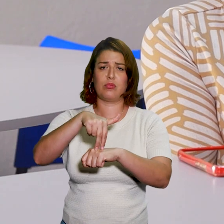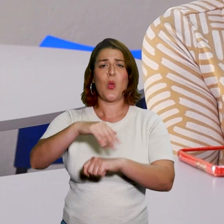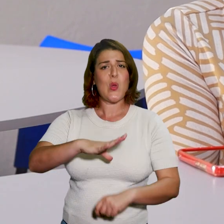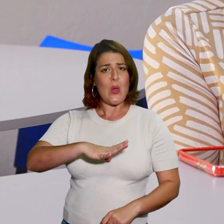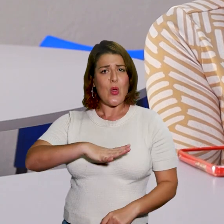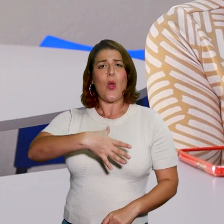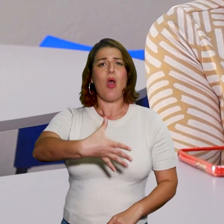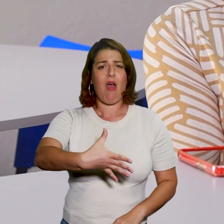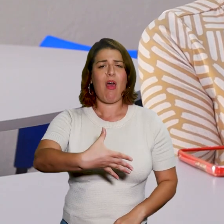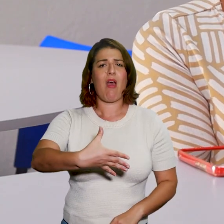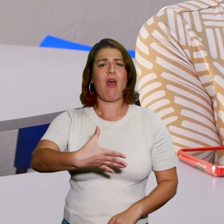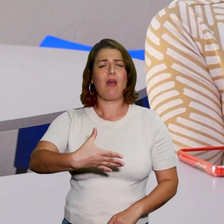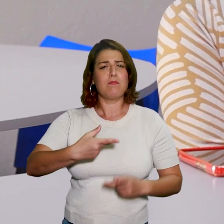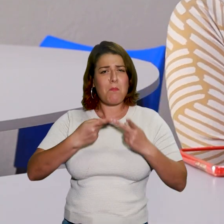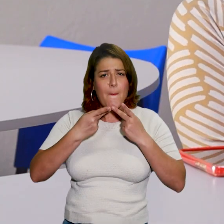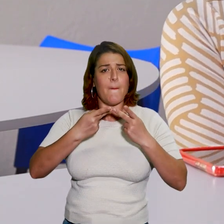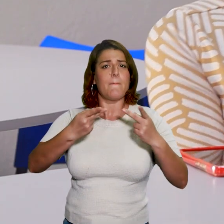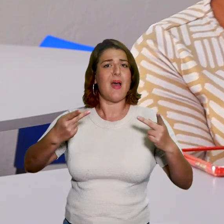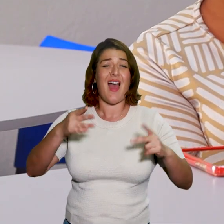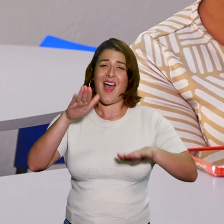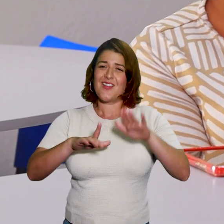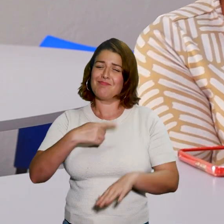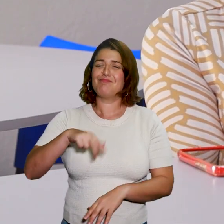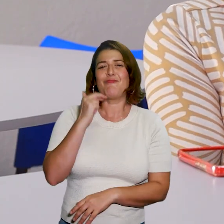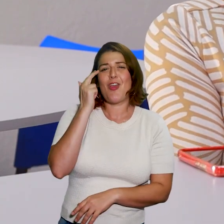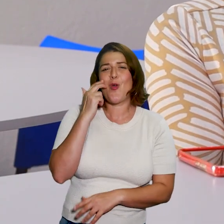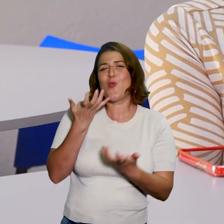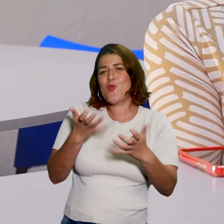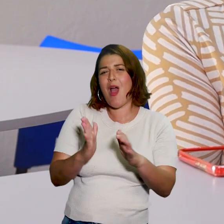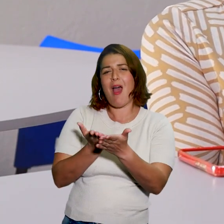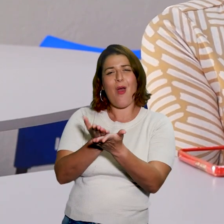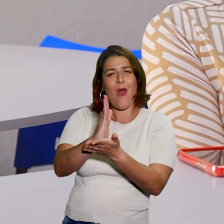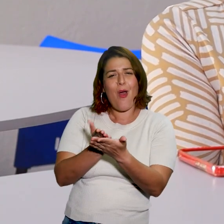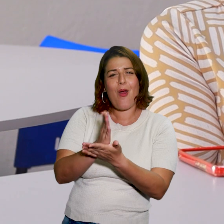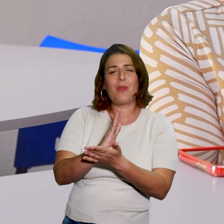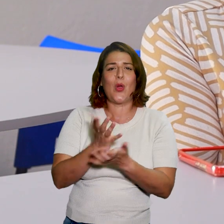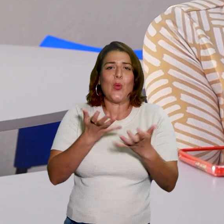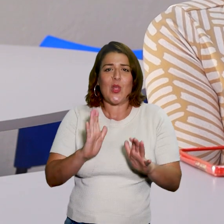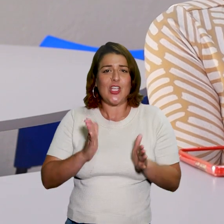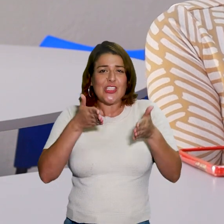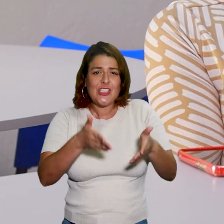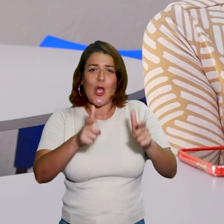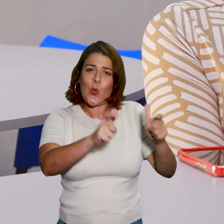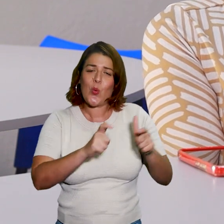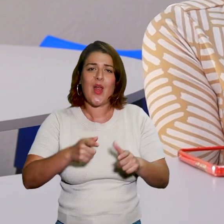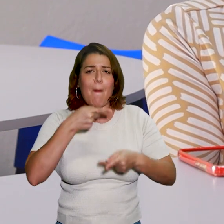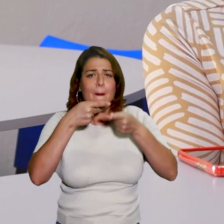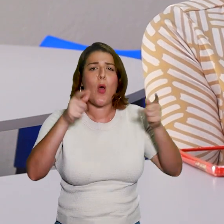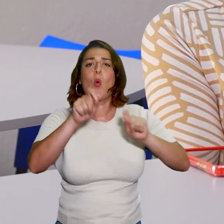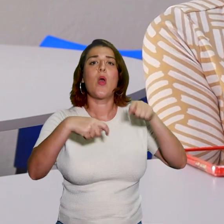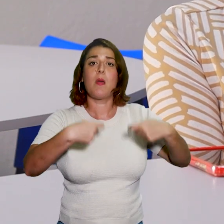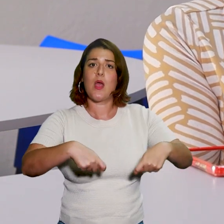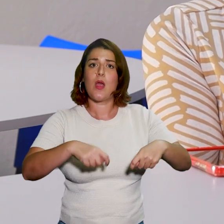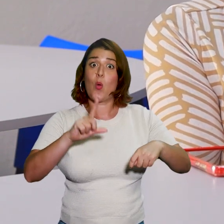essa coragem de dizer. Geralmente, a gente tem muita vergonha, a gente não quer incomodar, uhum. Não quer, uhum. Não quer chegar e falando. Mas é